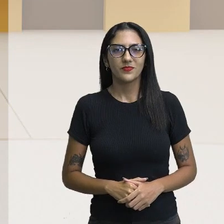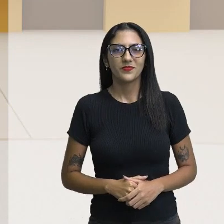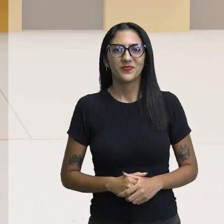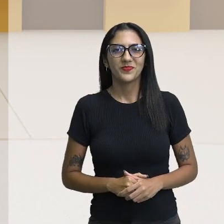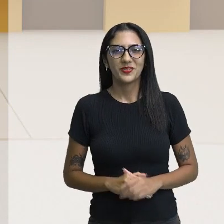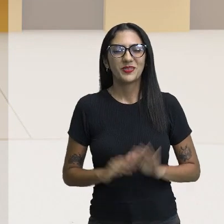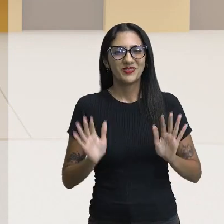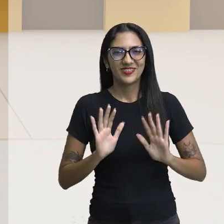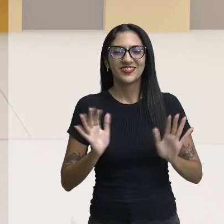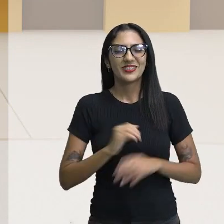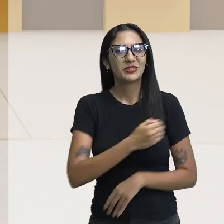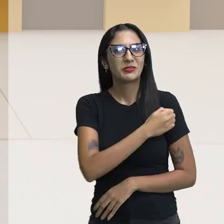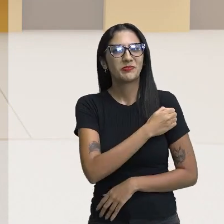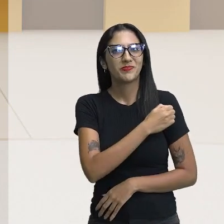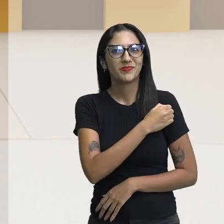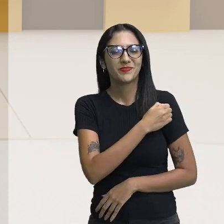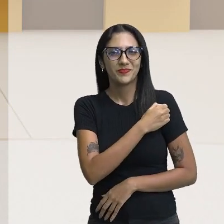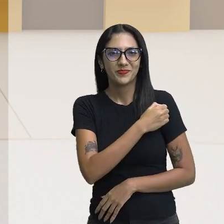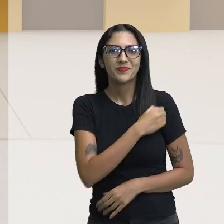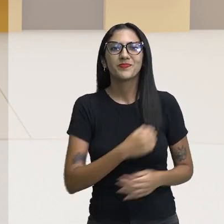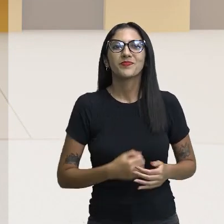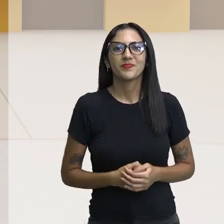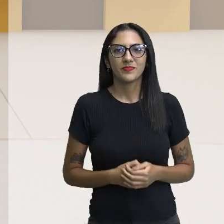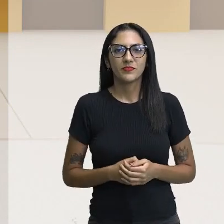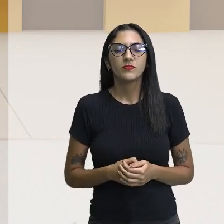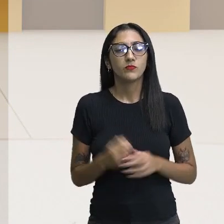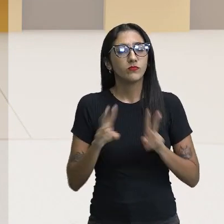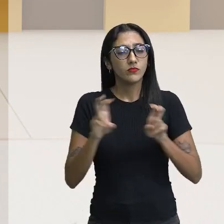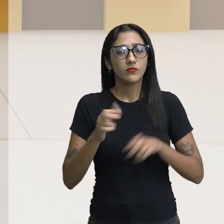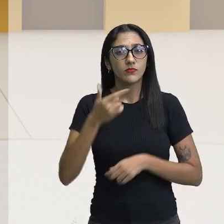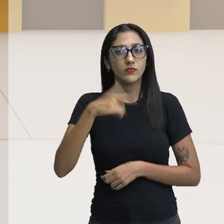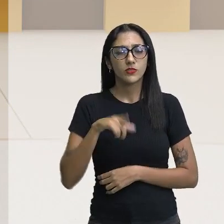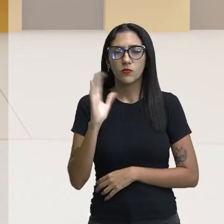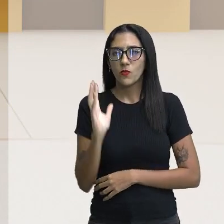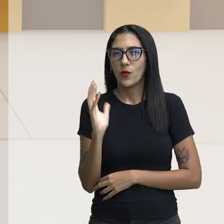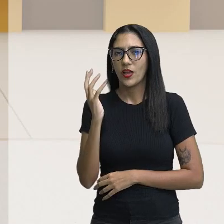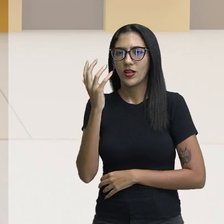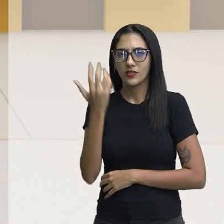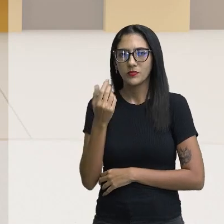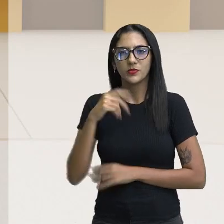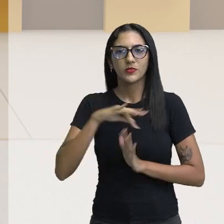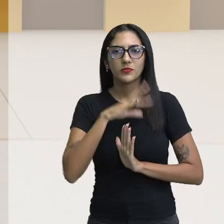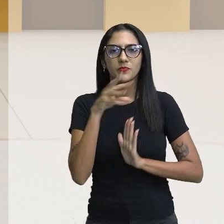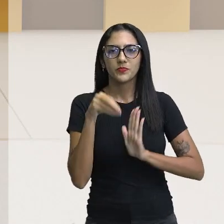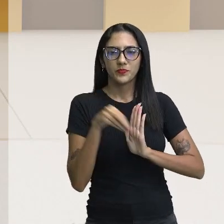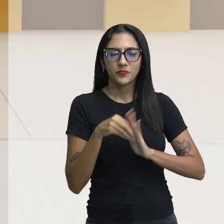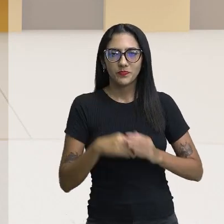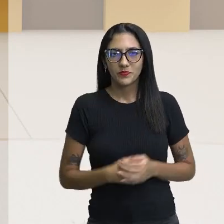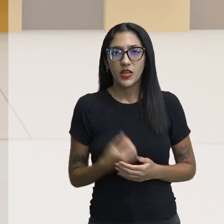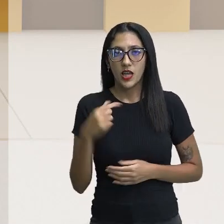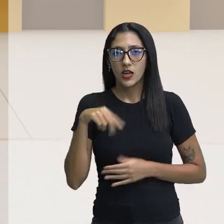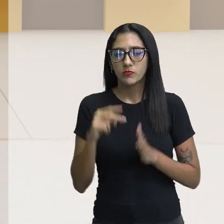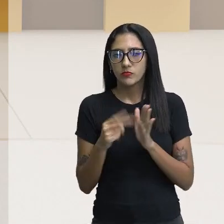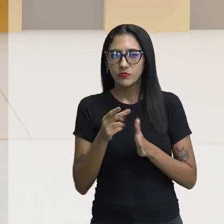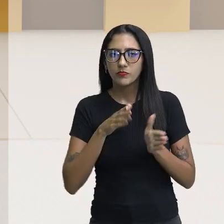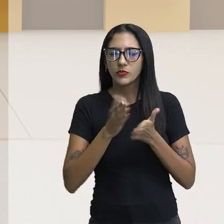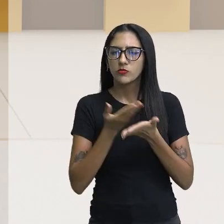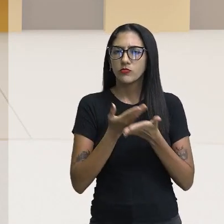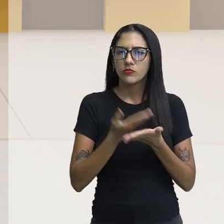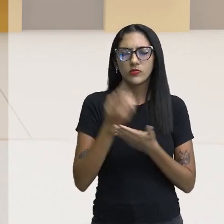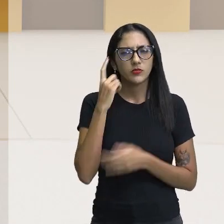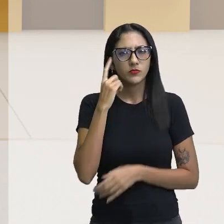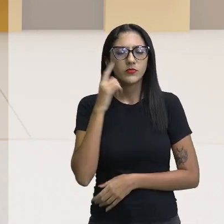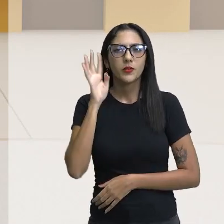Olá, olá! Então estamos aqui no clima da Amazônia. Nessa unidade nós estamos aí, refletindo sobre